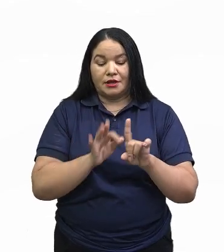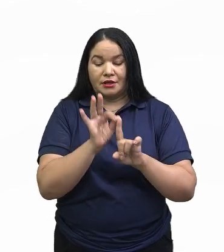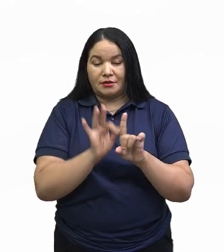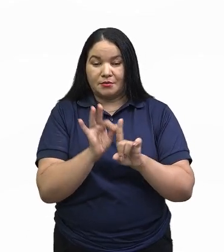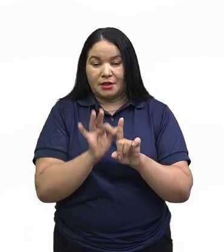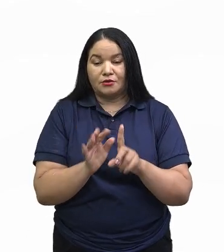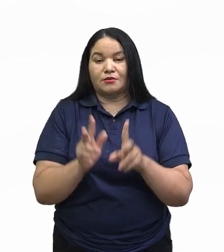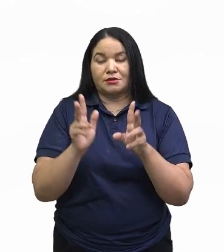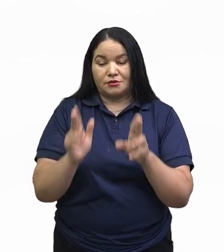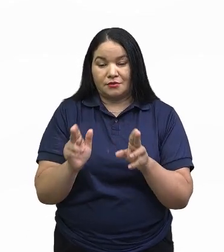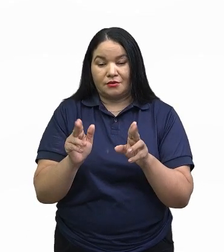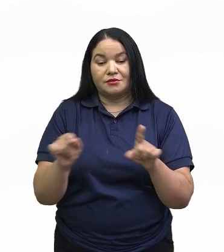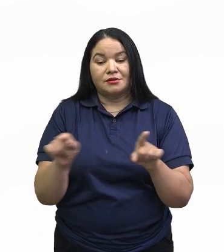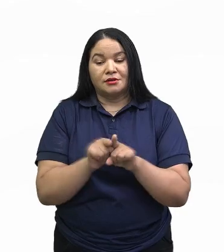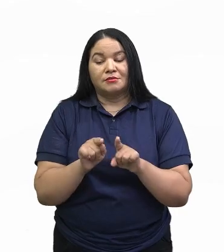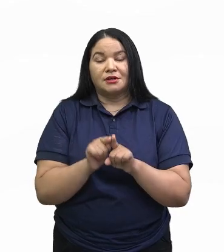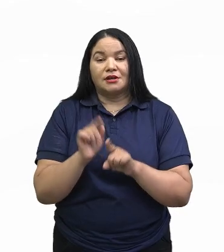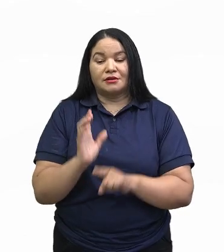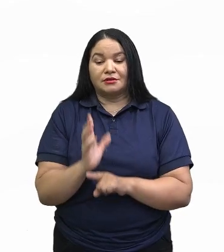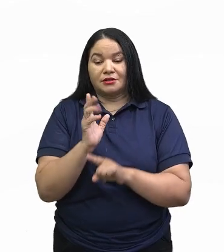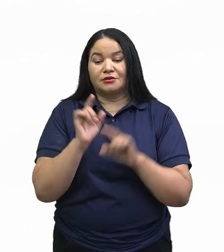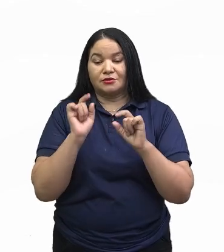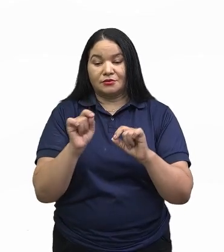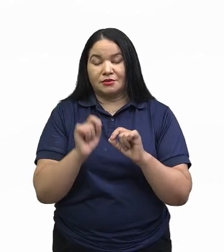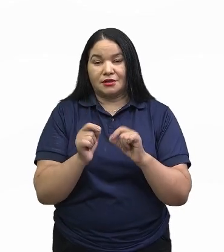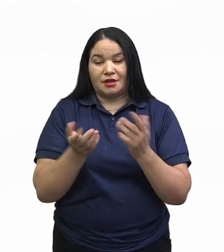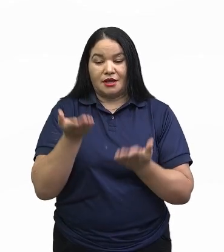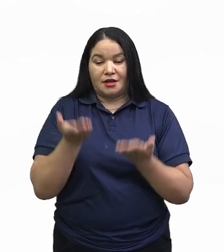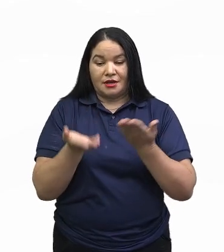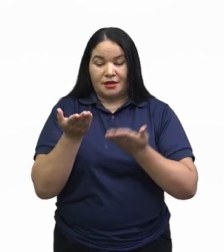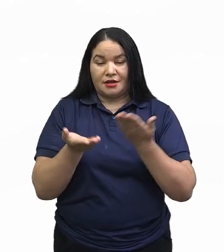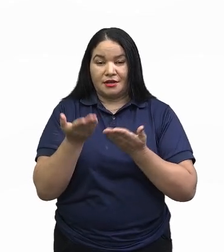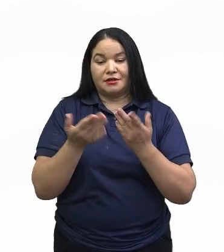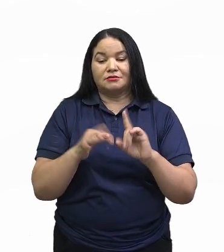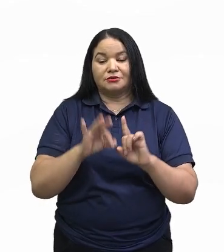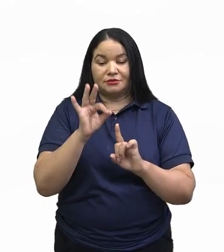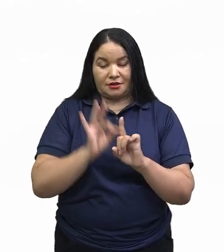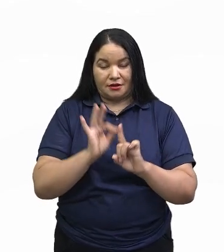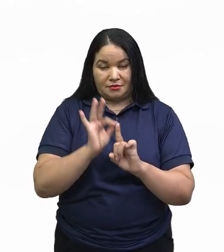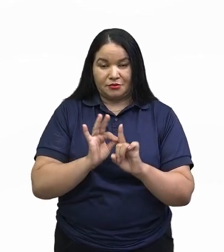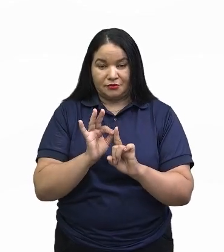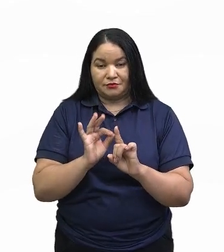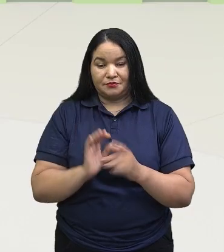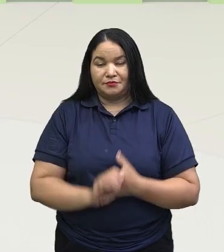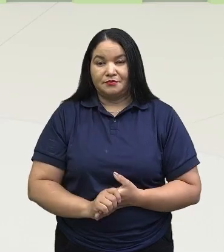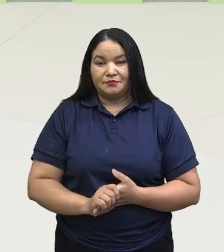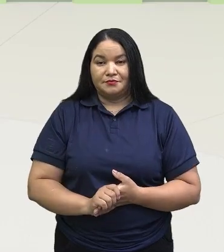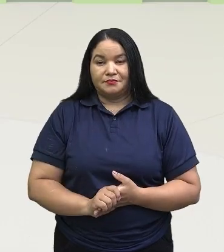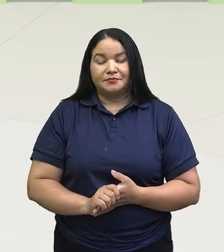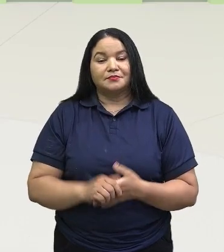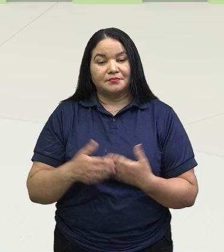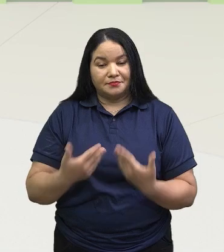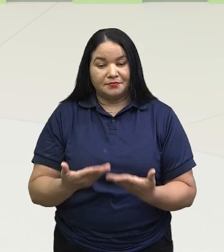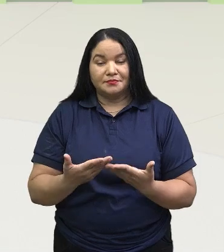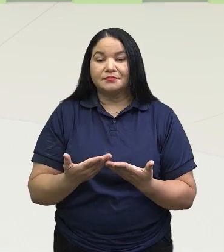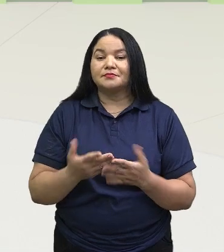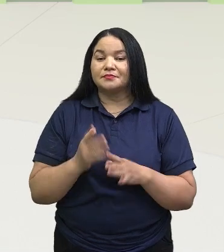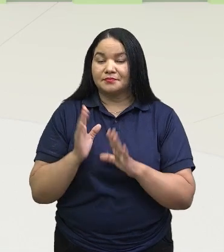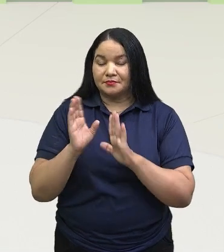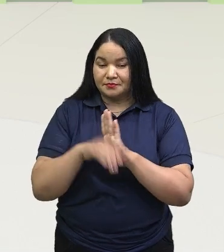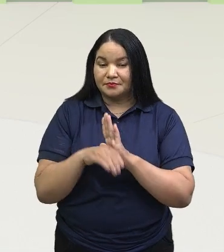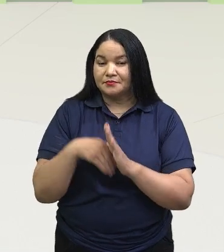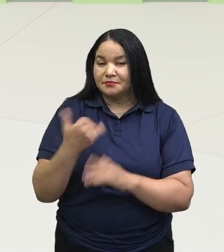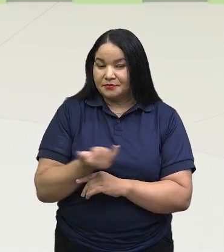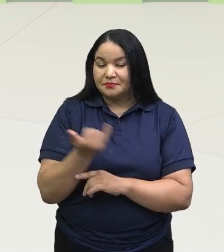temperatura, eles também atingem aquilo que a gente chama de equilíbrio térmico. Então é isso, pessoal, esse conceito